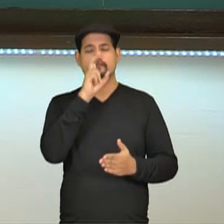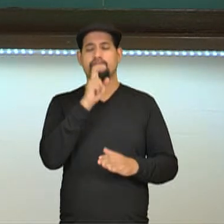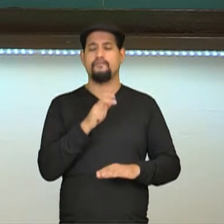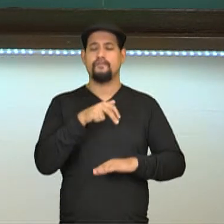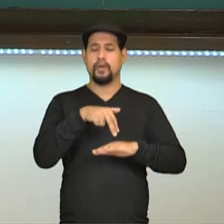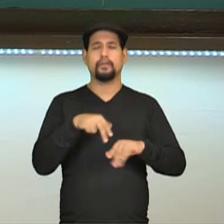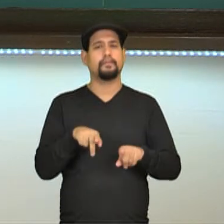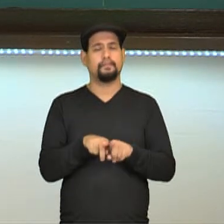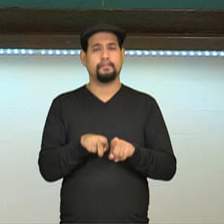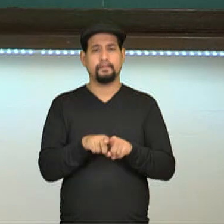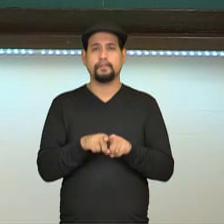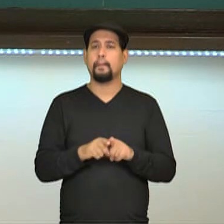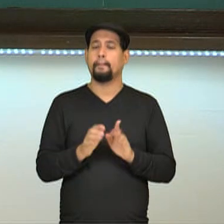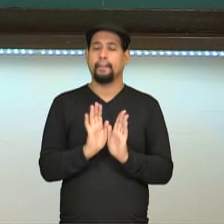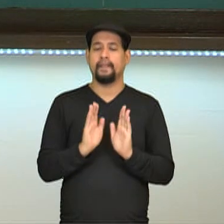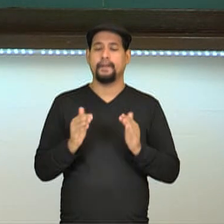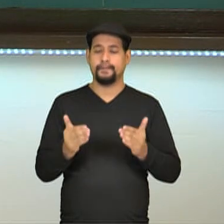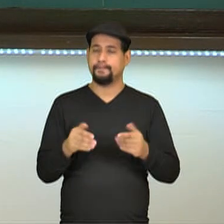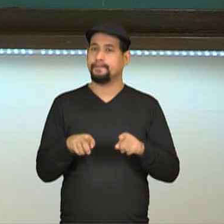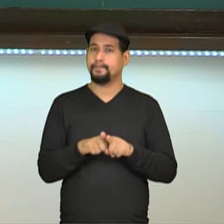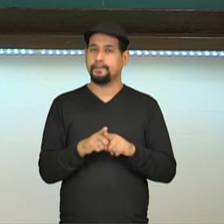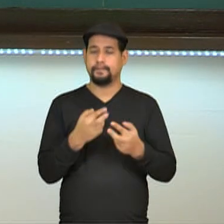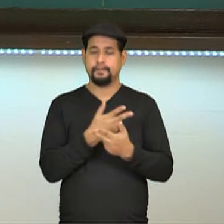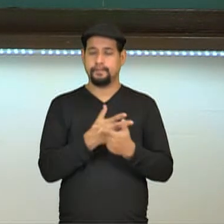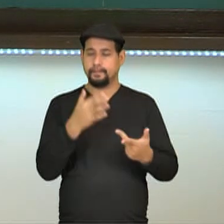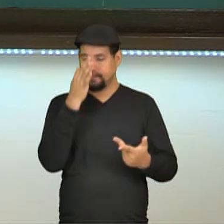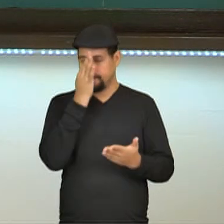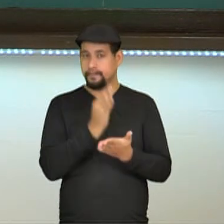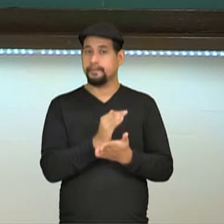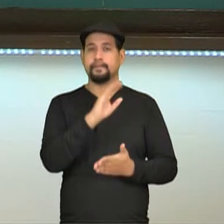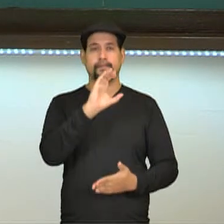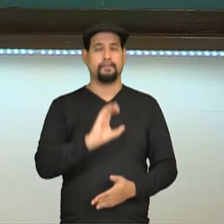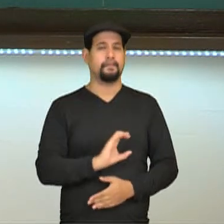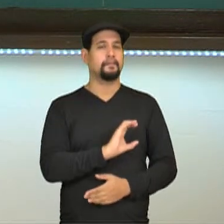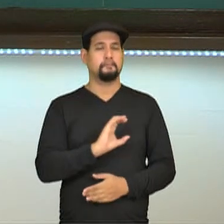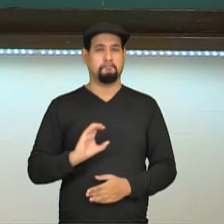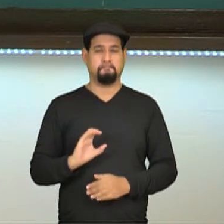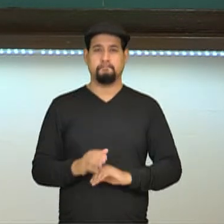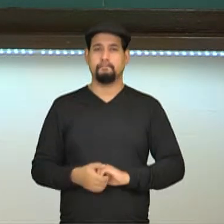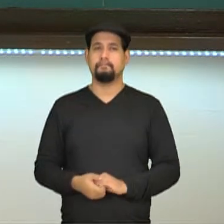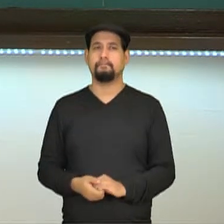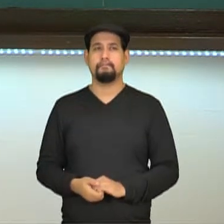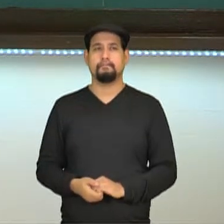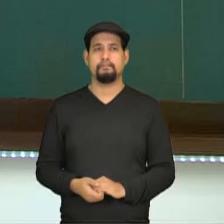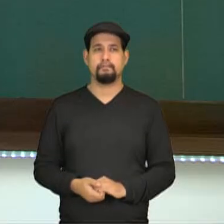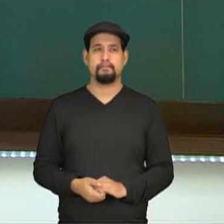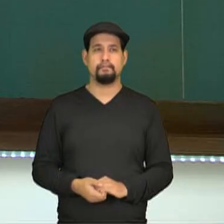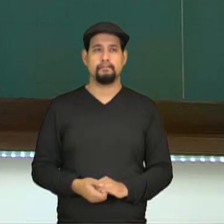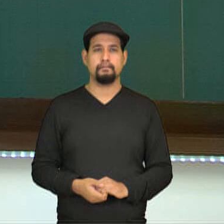tá? Diante né, dos fiéis da Igreja Católica.